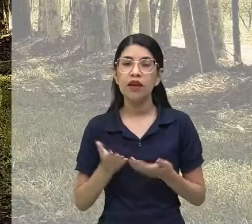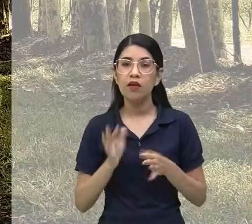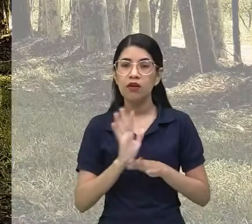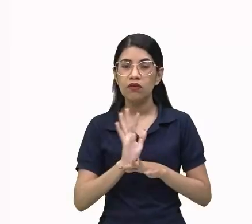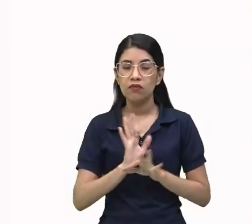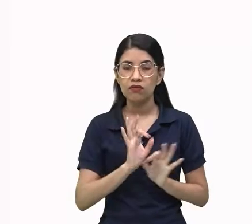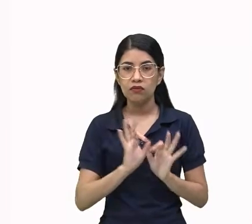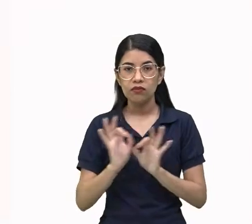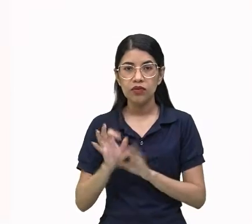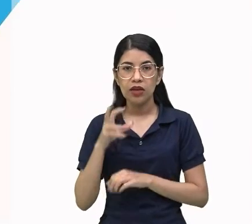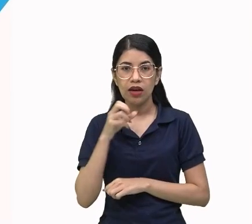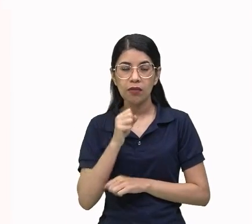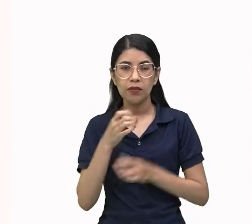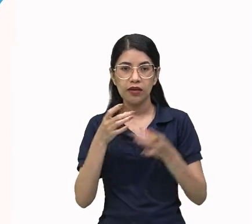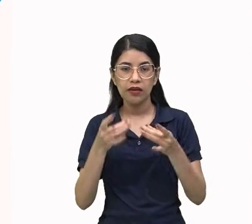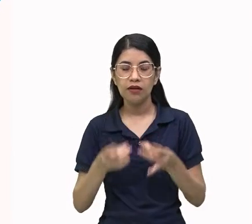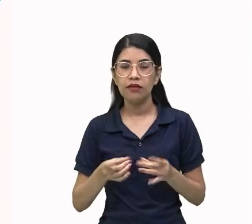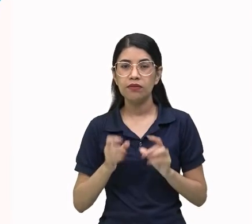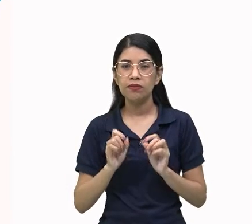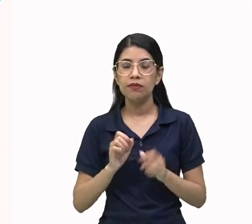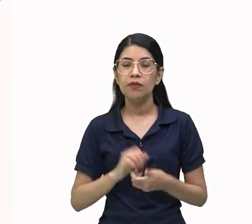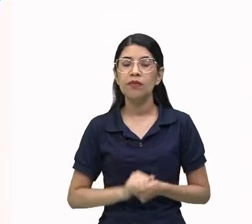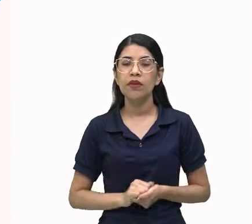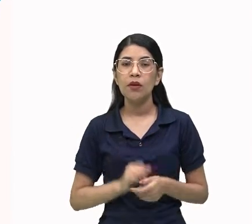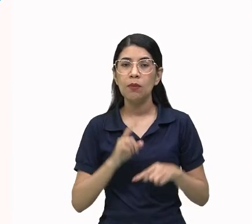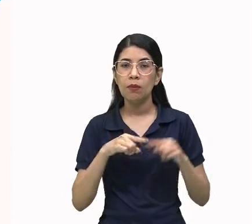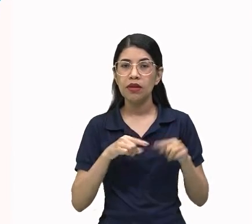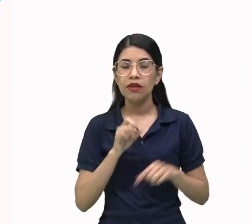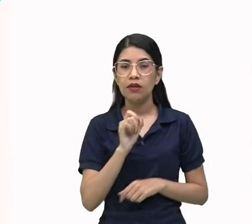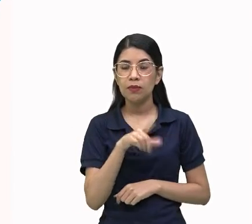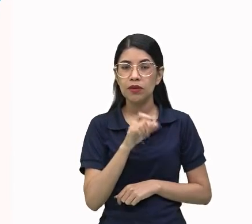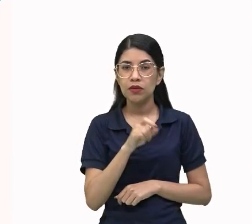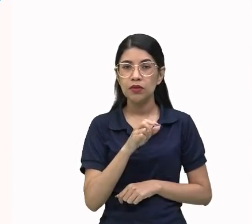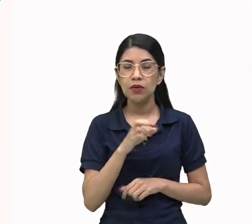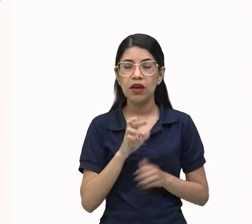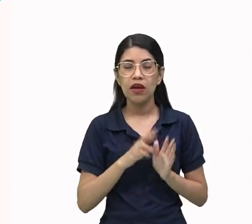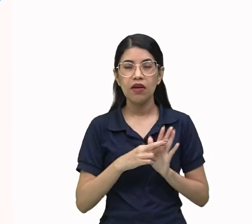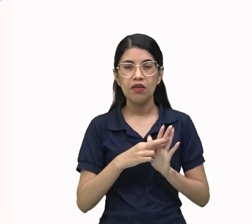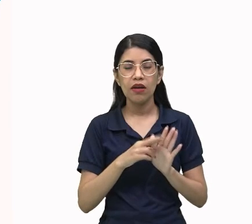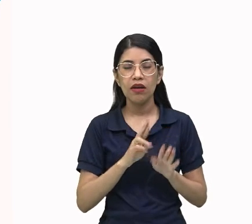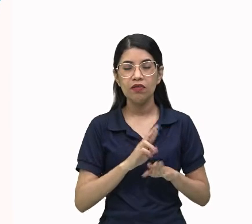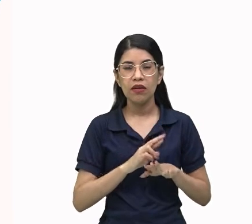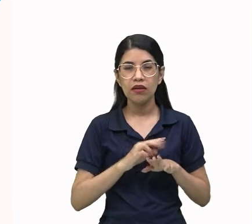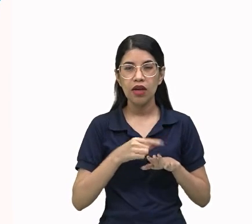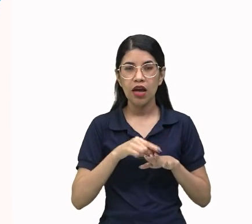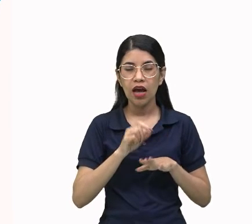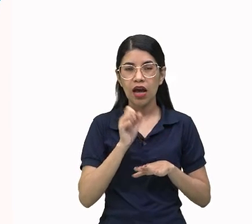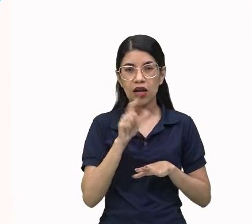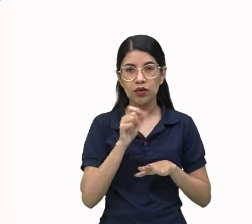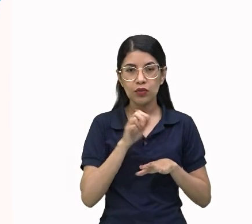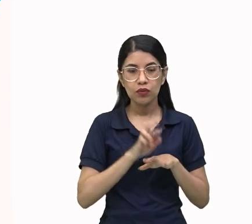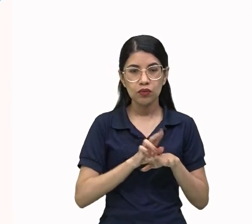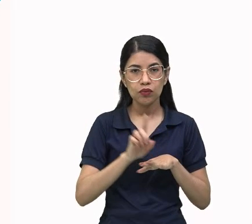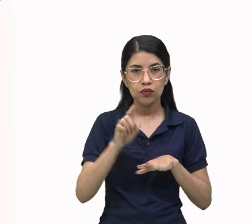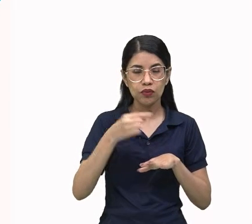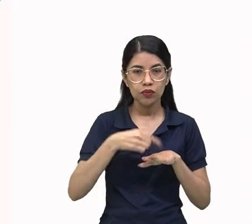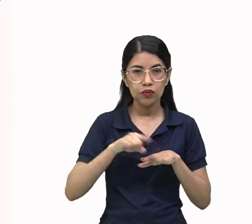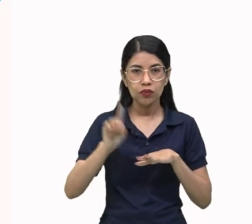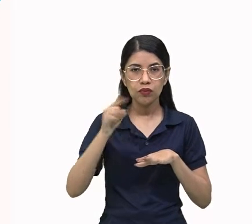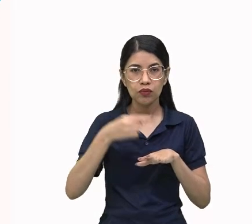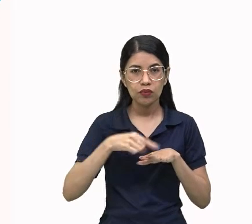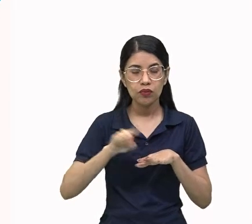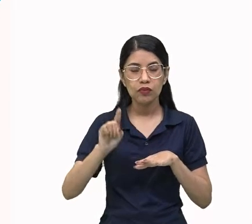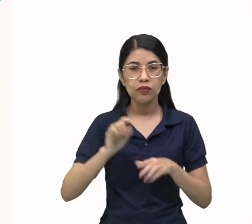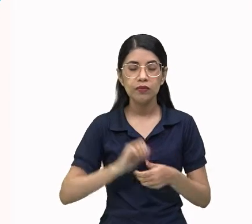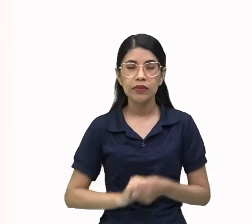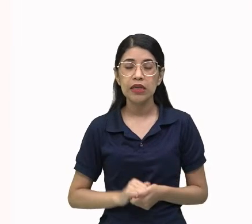sobre isso. Vamos lá. Quando o objeto é azul, ele vai refletir só a luz azul. Aí, ó, reflete só a luz azul. Se